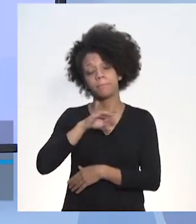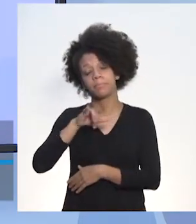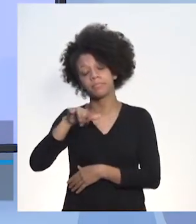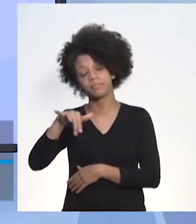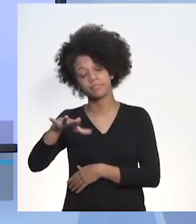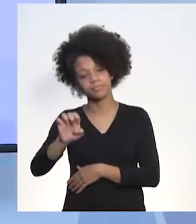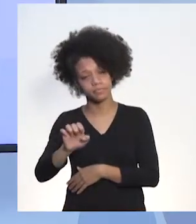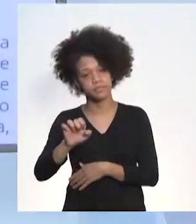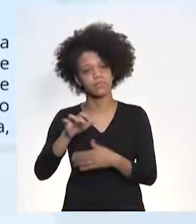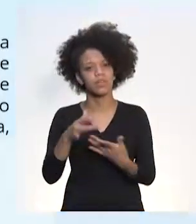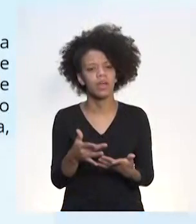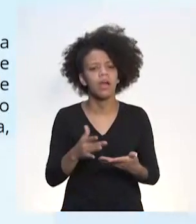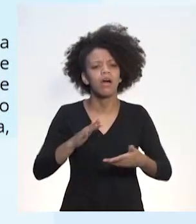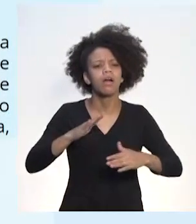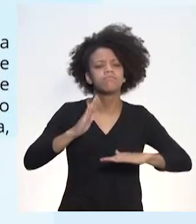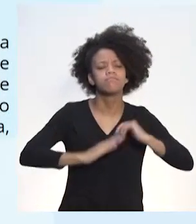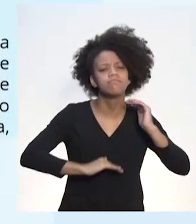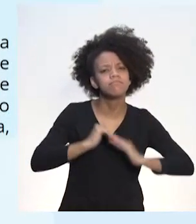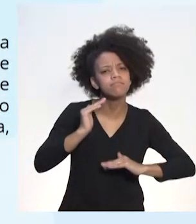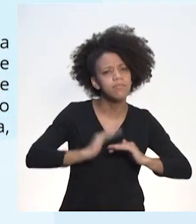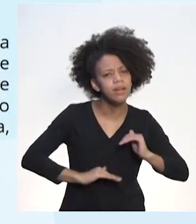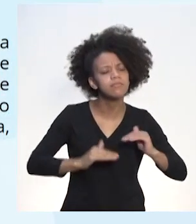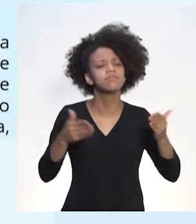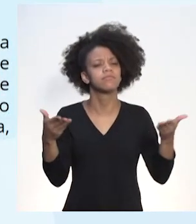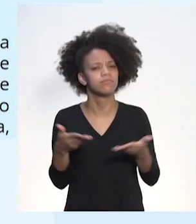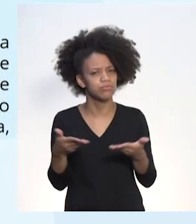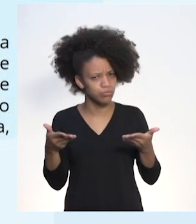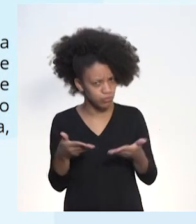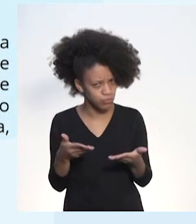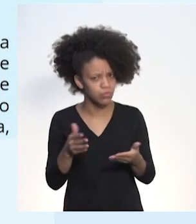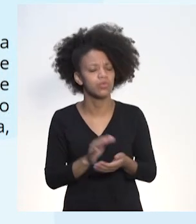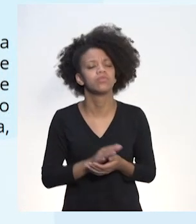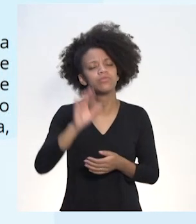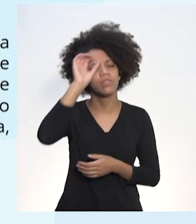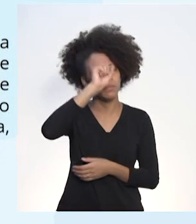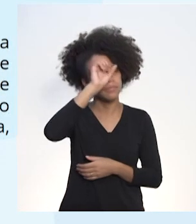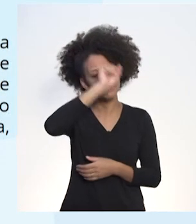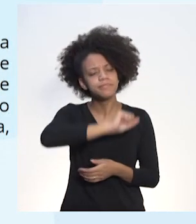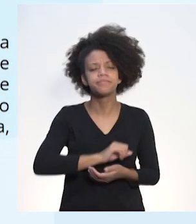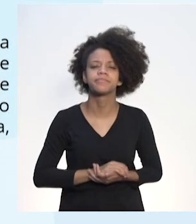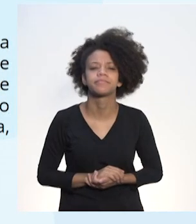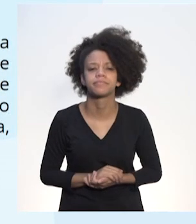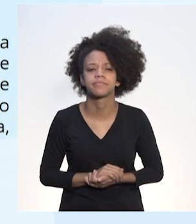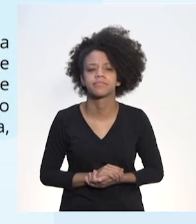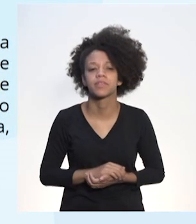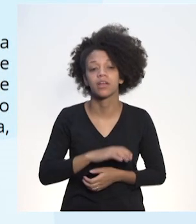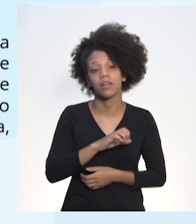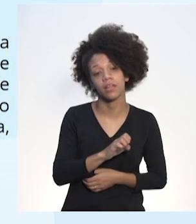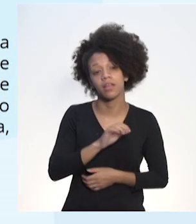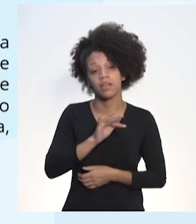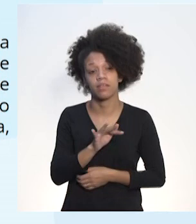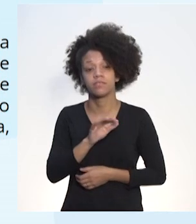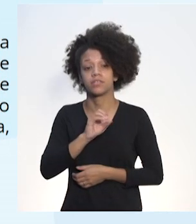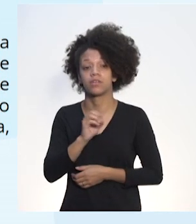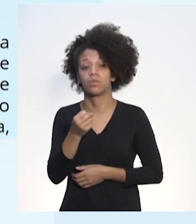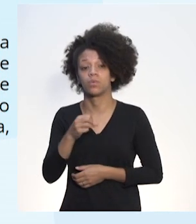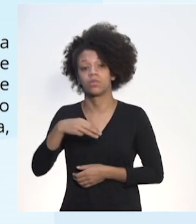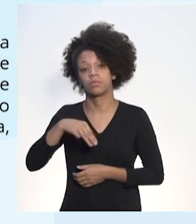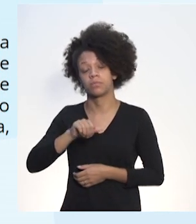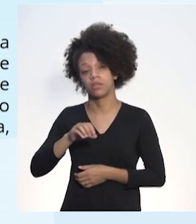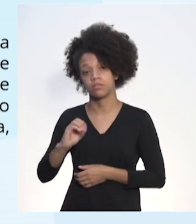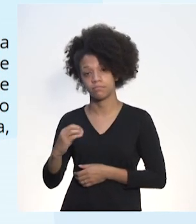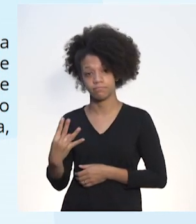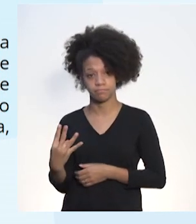As habilidades, então, dessa situação de aprendizagem. EF 08